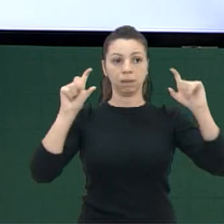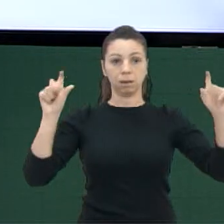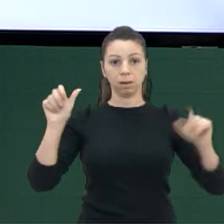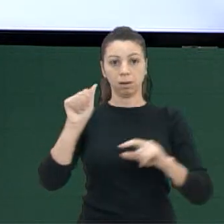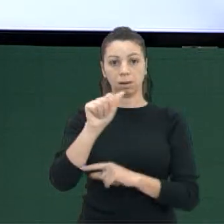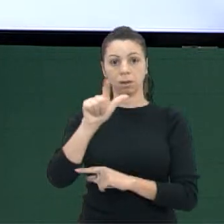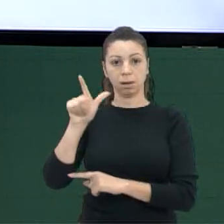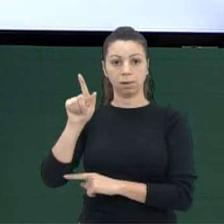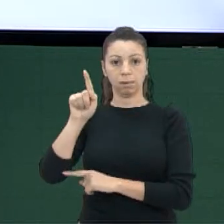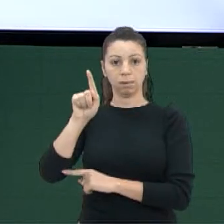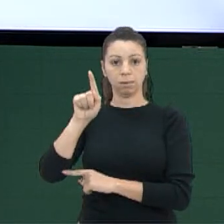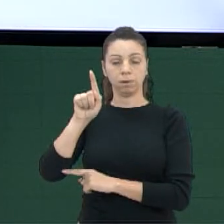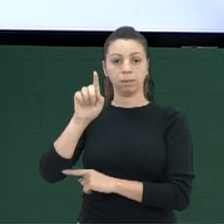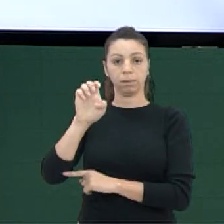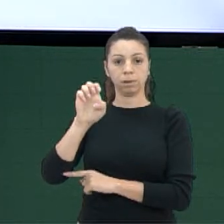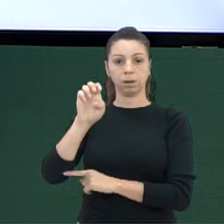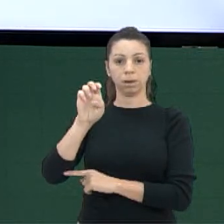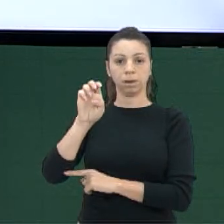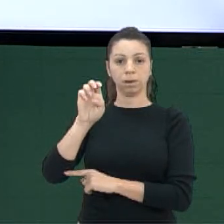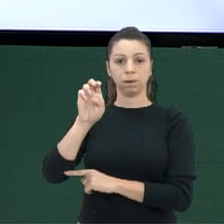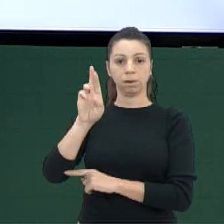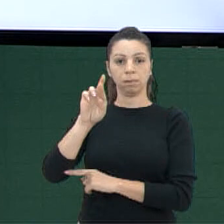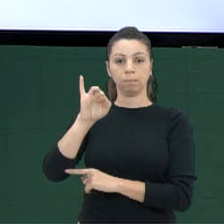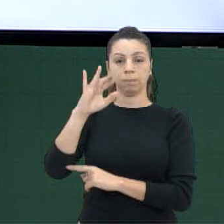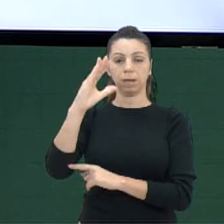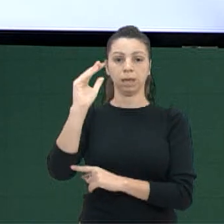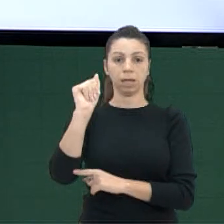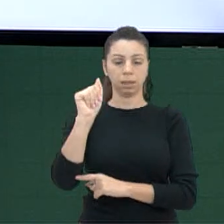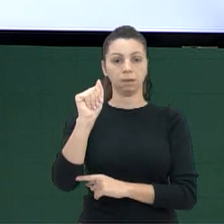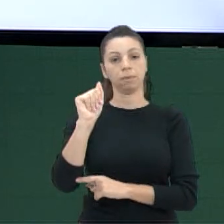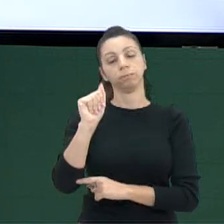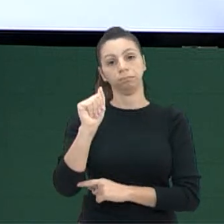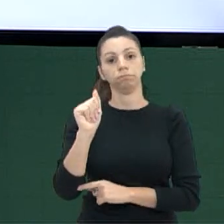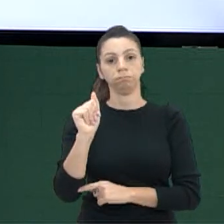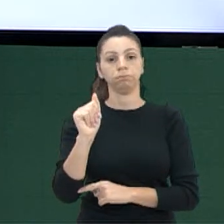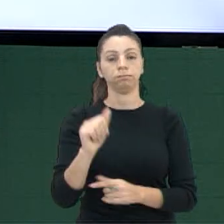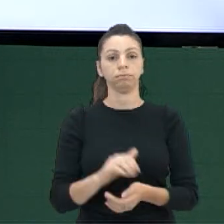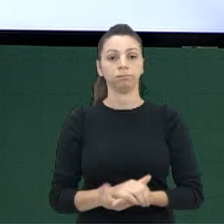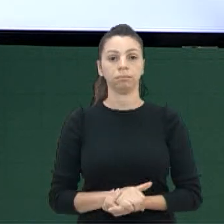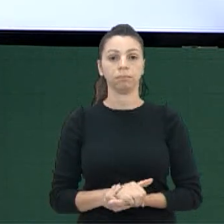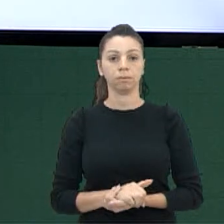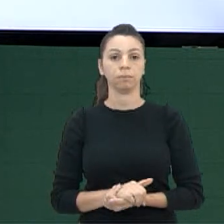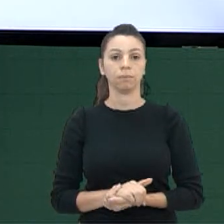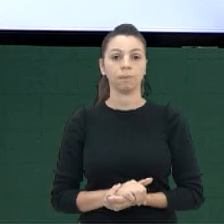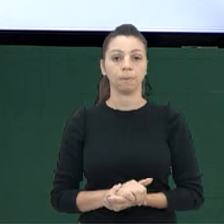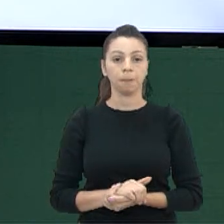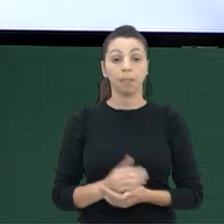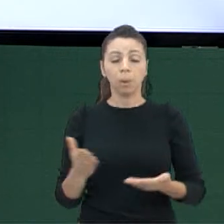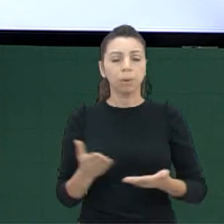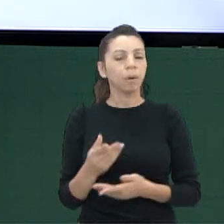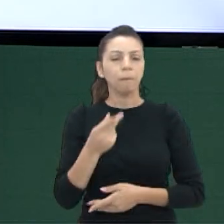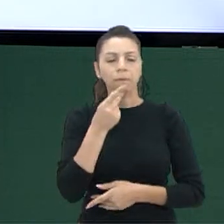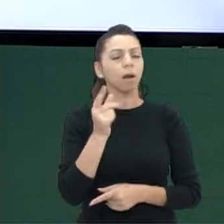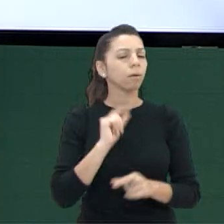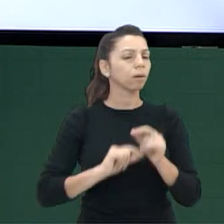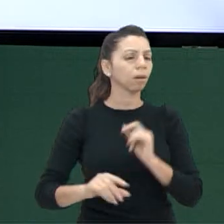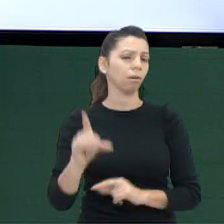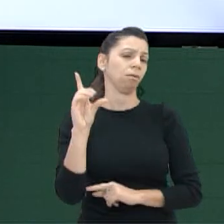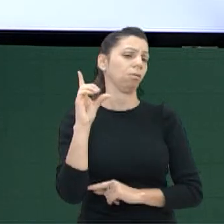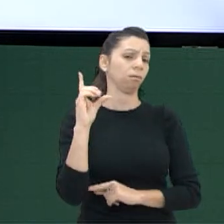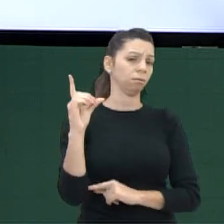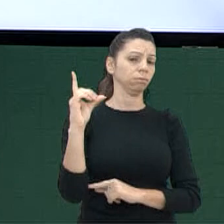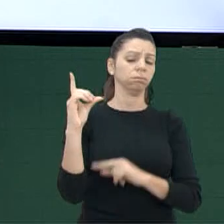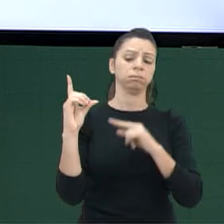e literais, que é a mesma coisa, ou expressões numéricas. Quando eu falo de denominador, nós já